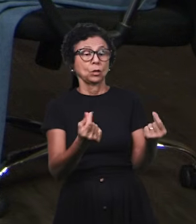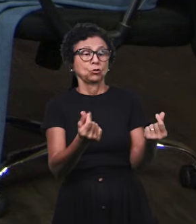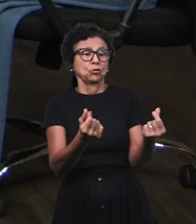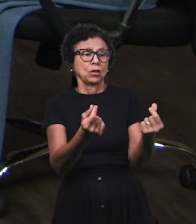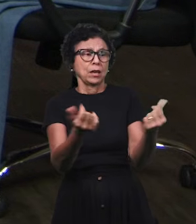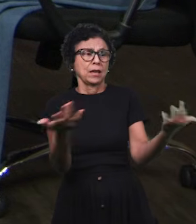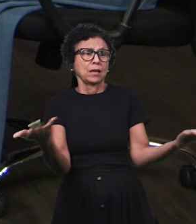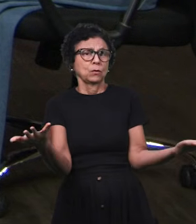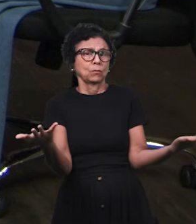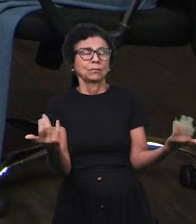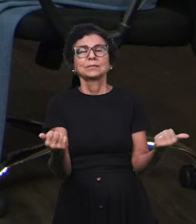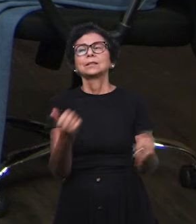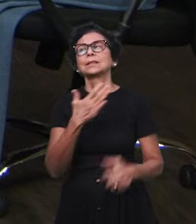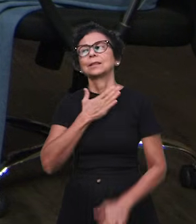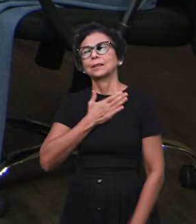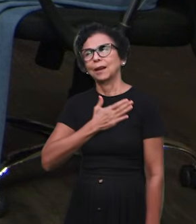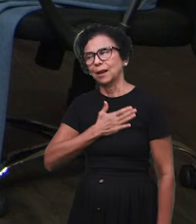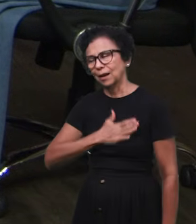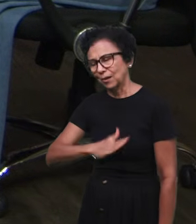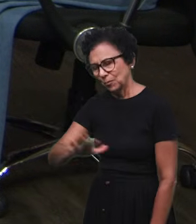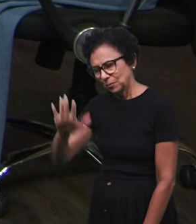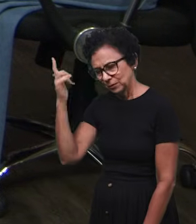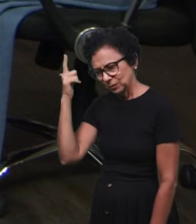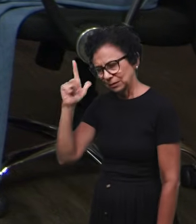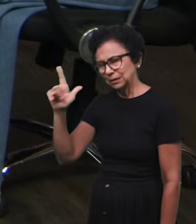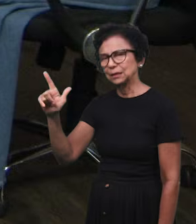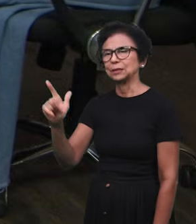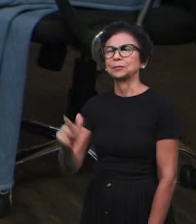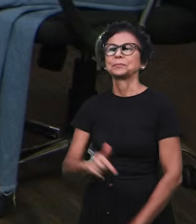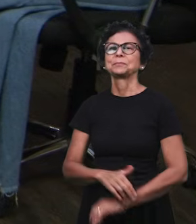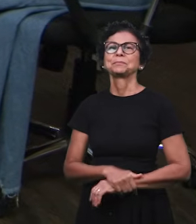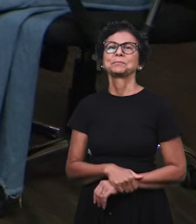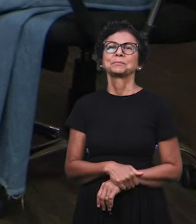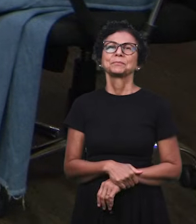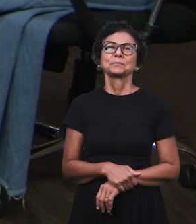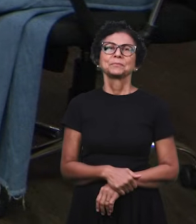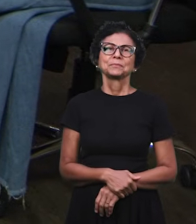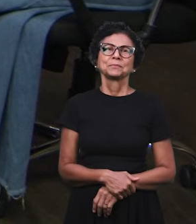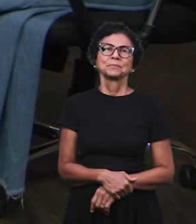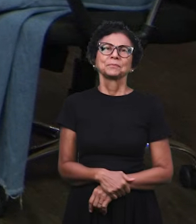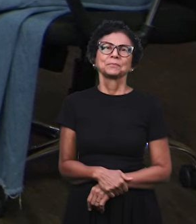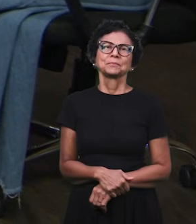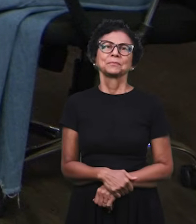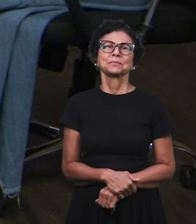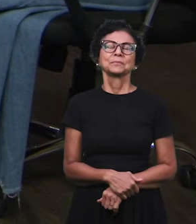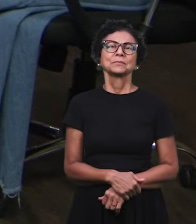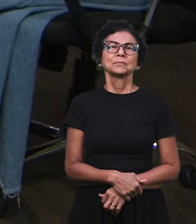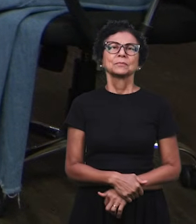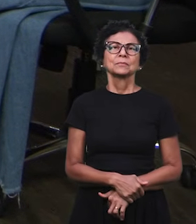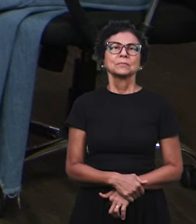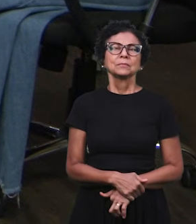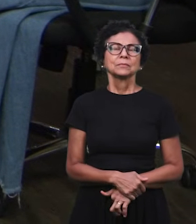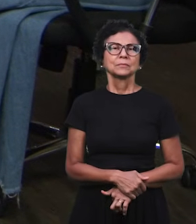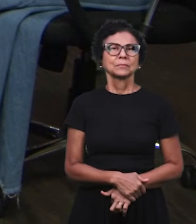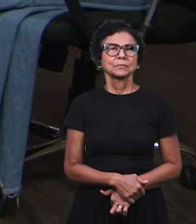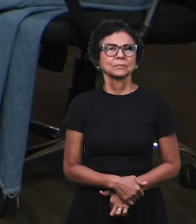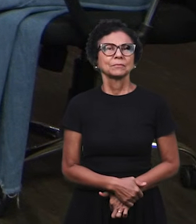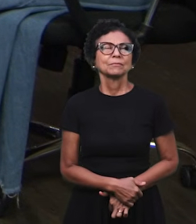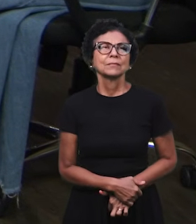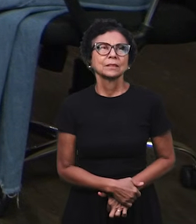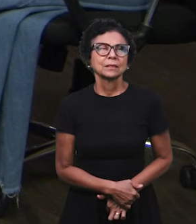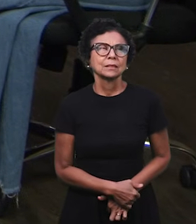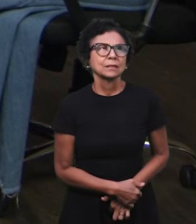se você gosta, a possibilidade de você alcançar um nível de excelência naquilo que você gosta é muito